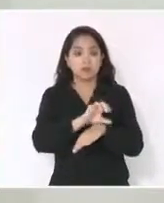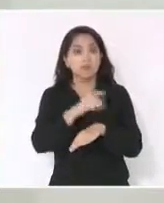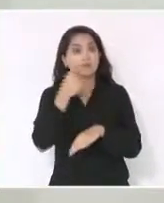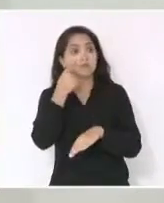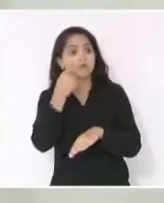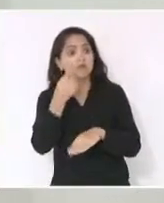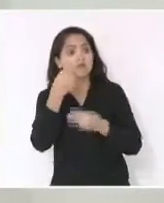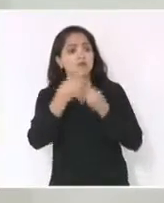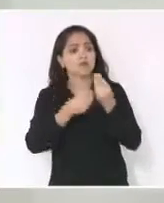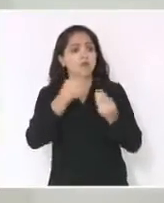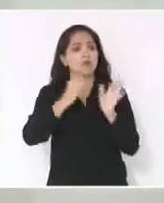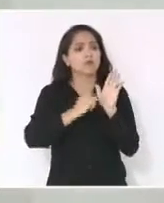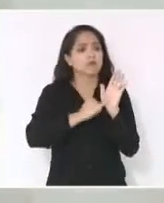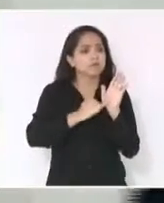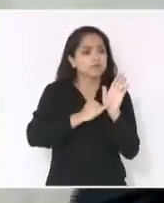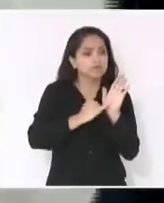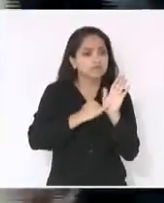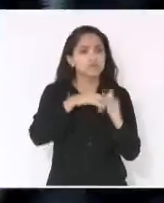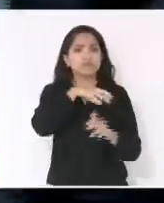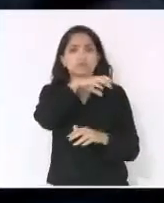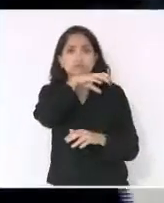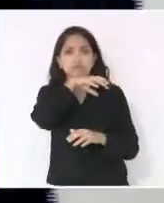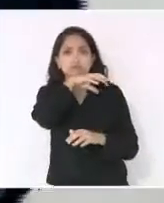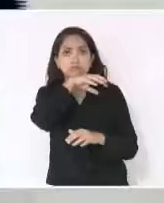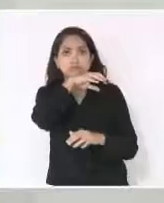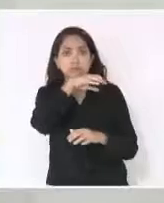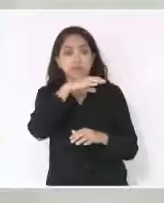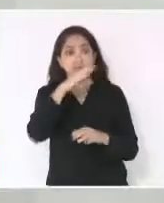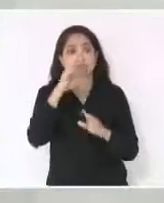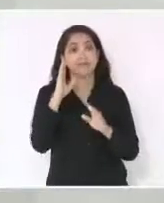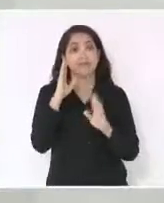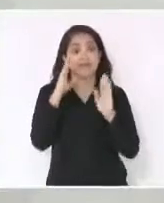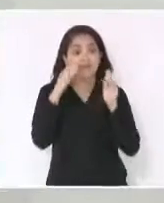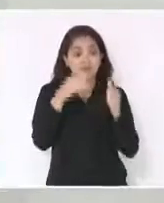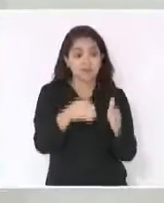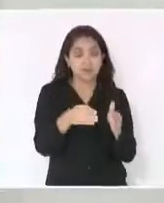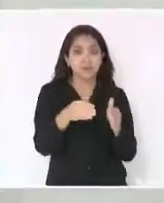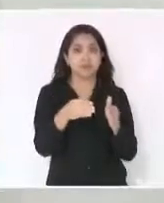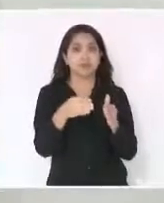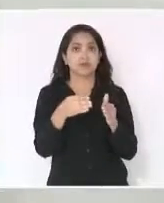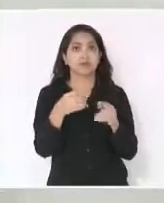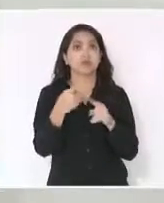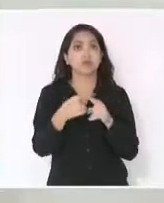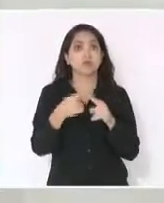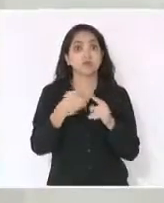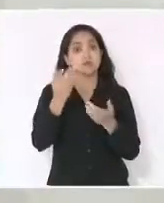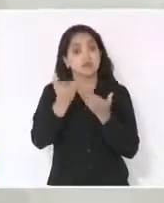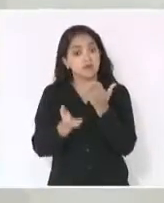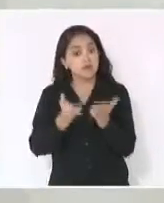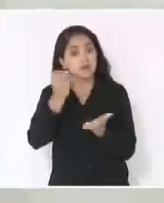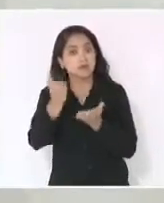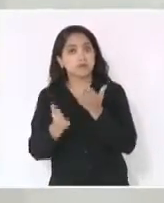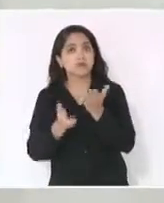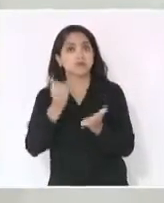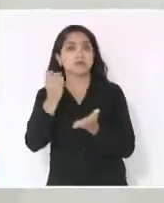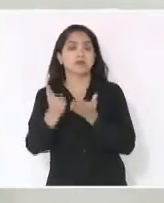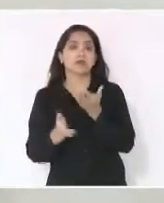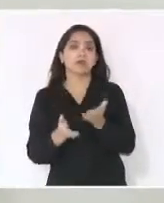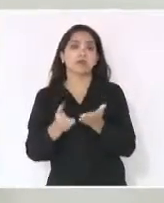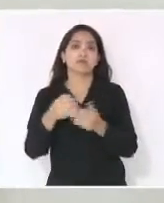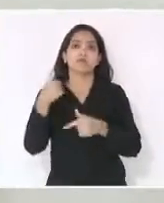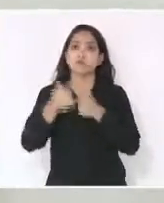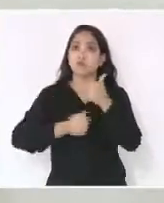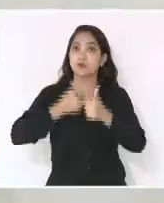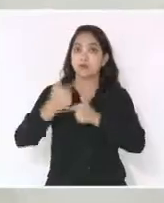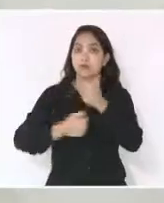desses hospitais no caso específico que tem um largo atendimento do sus porque fazem um trabalho importante